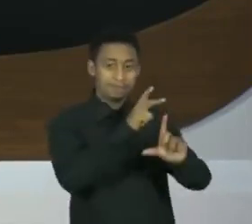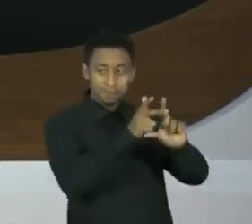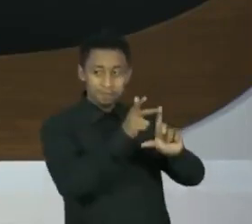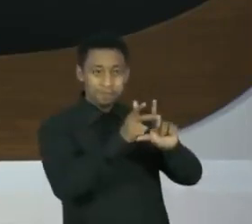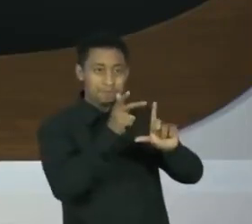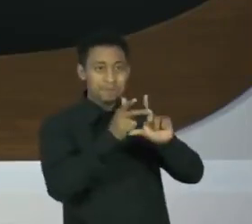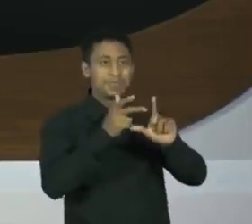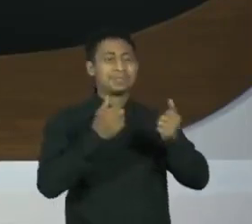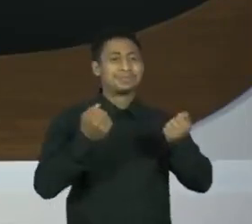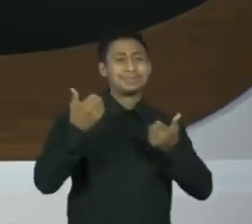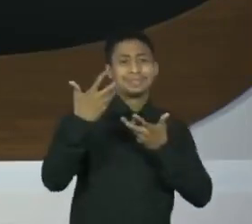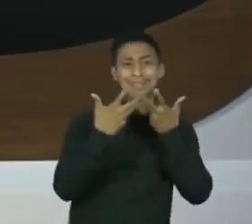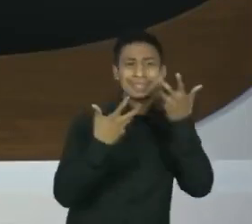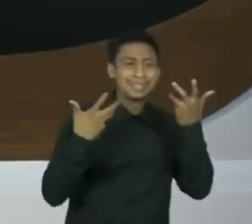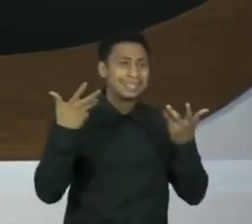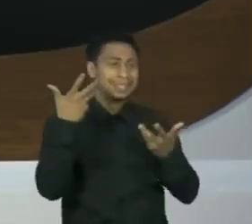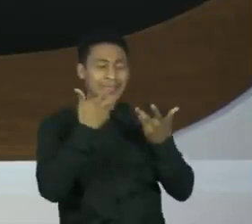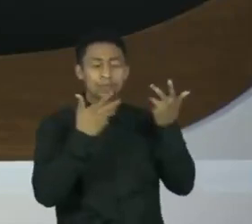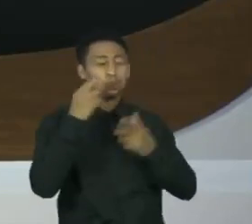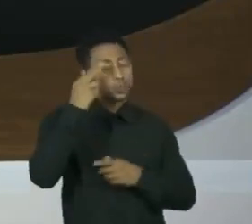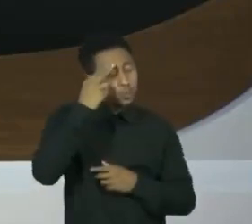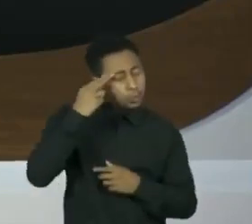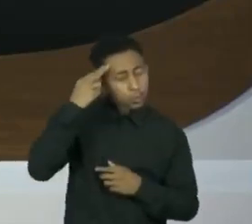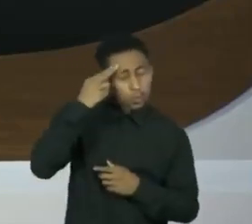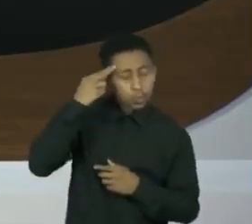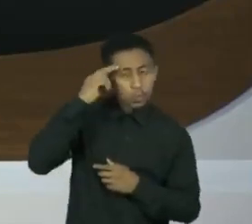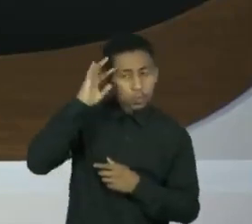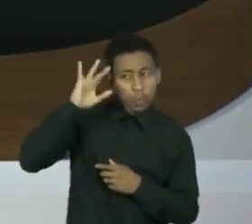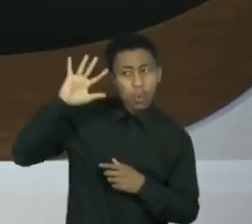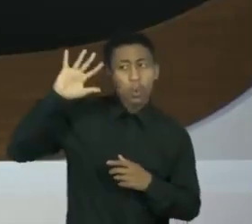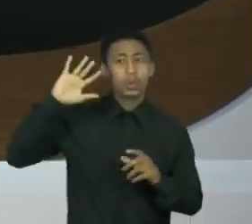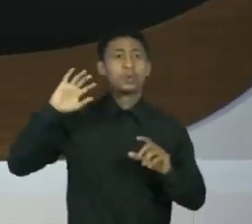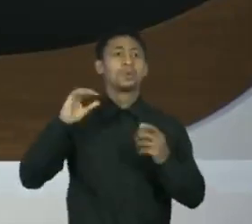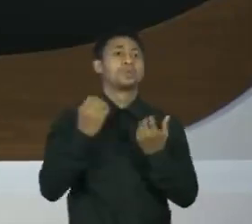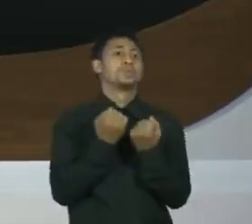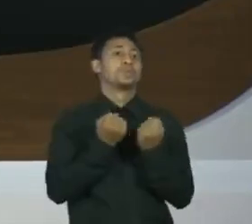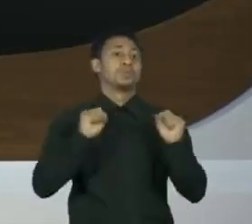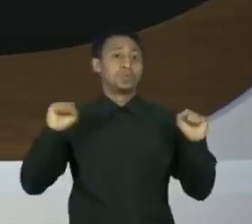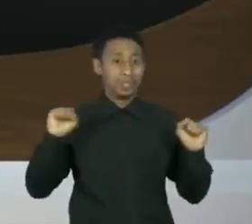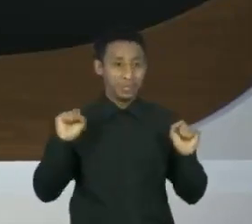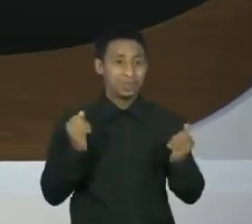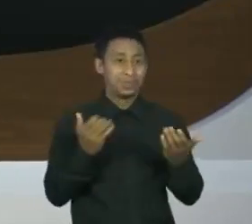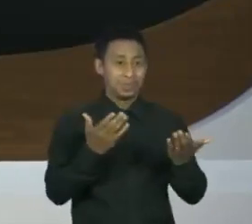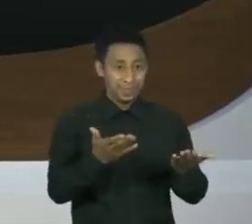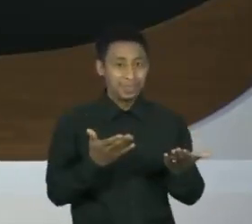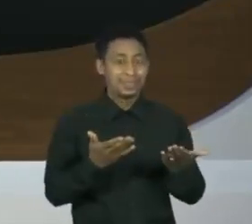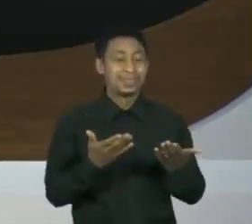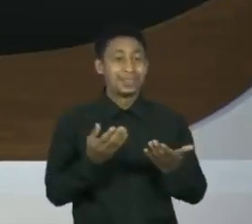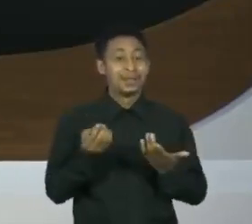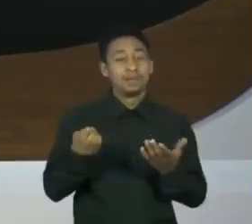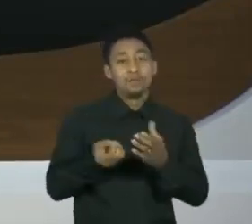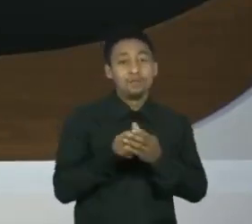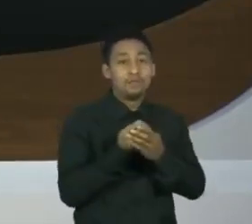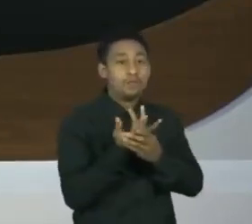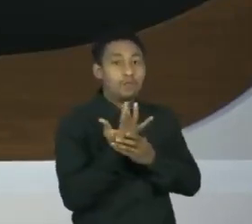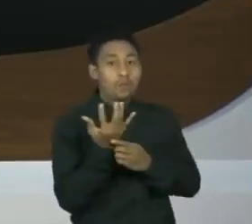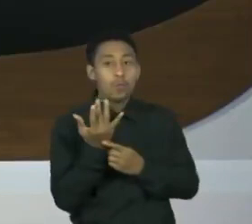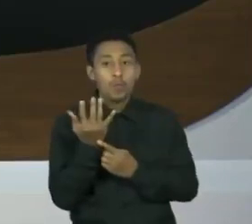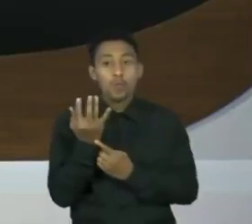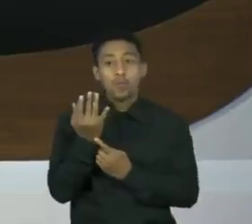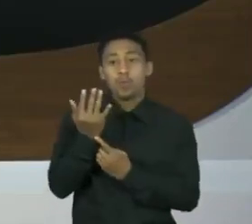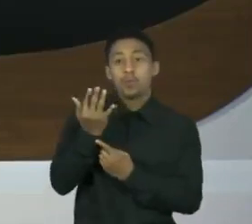quando eu disse que né quando não é possível Mais Sonhar Você vai esperar uma flor brotar do Impossível